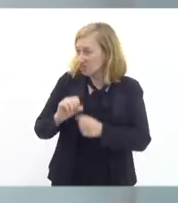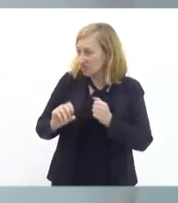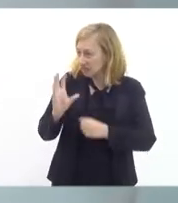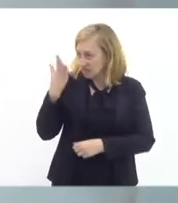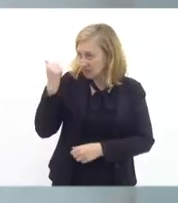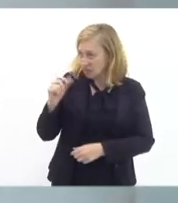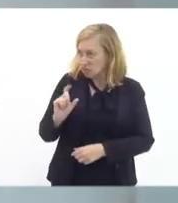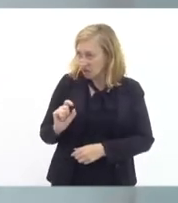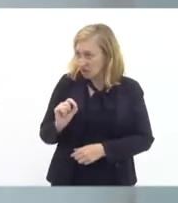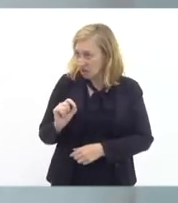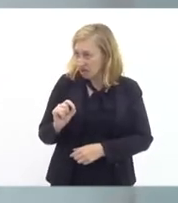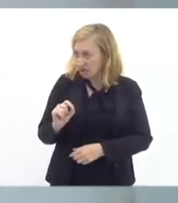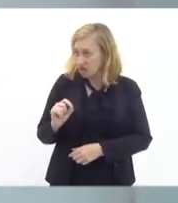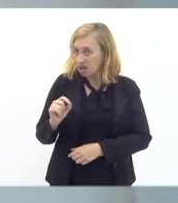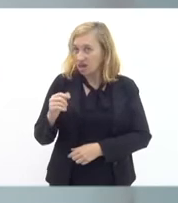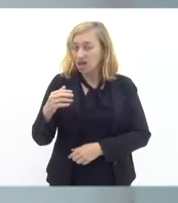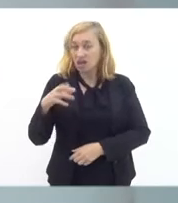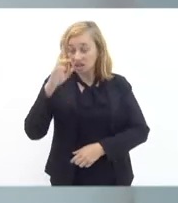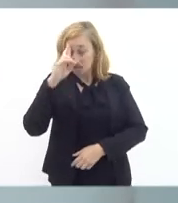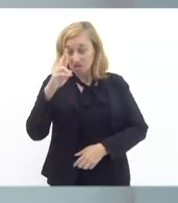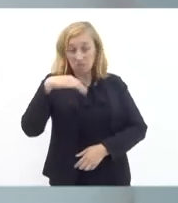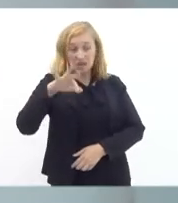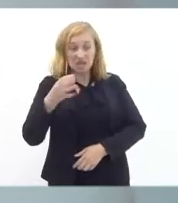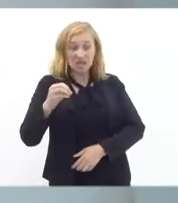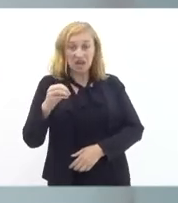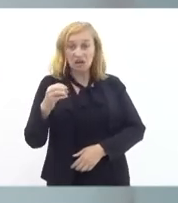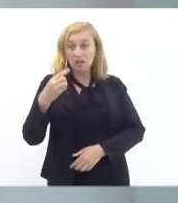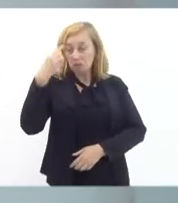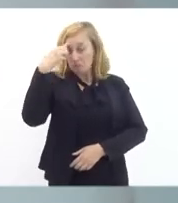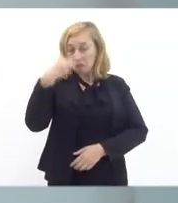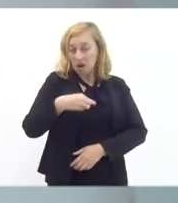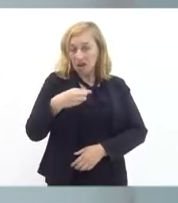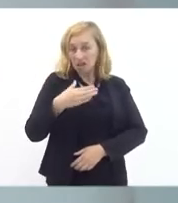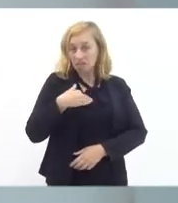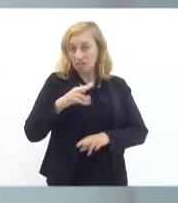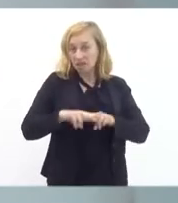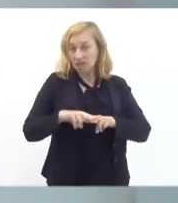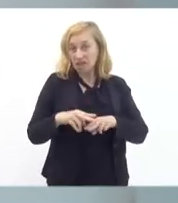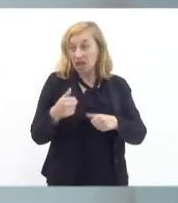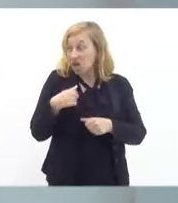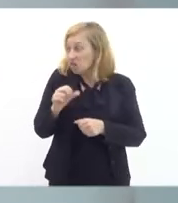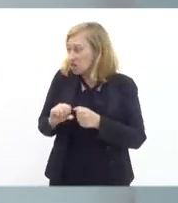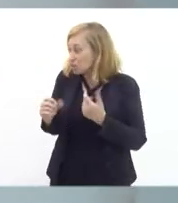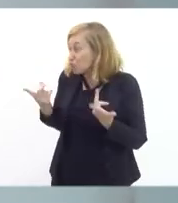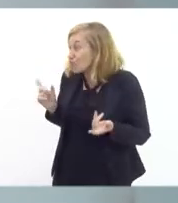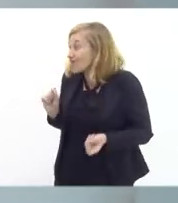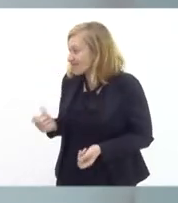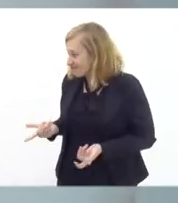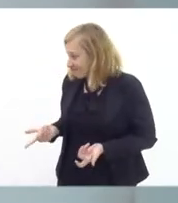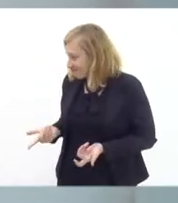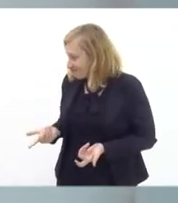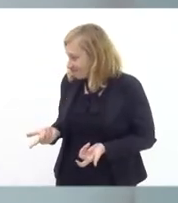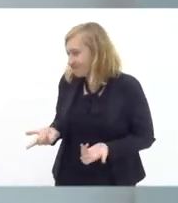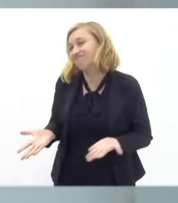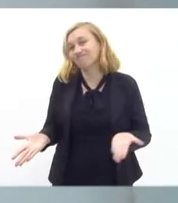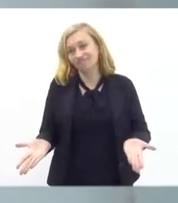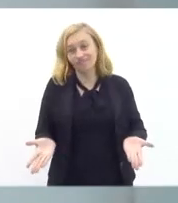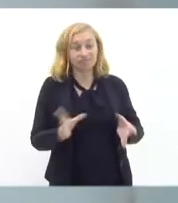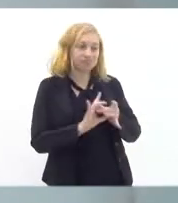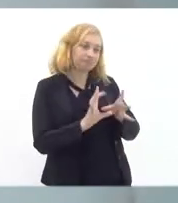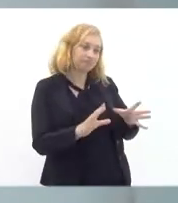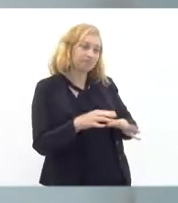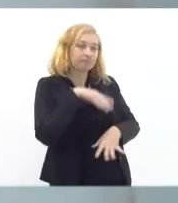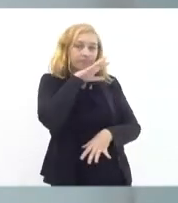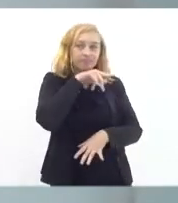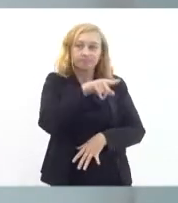Marcelo, manda me prender. E vai para dentro da comunidade. Eu vou fazer o quê? Aí deixa o animalzinho aí. Quanto